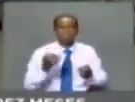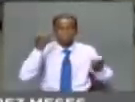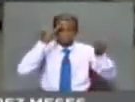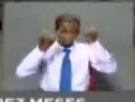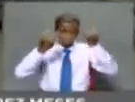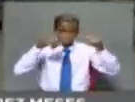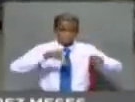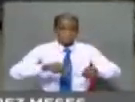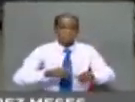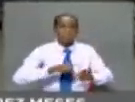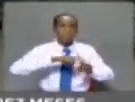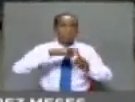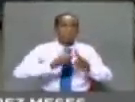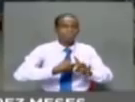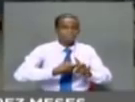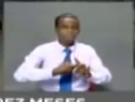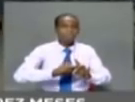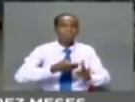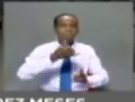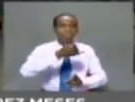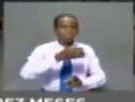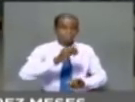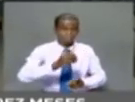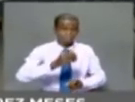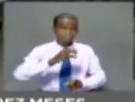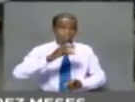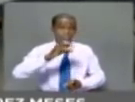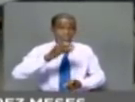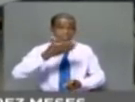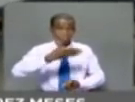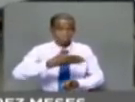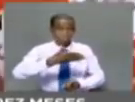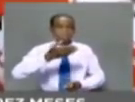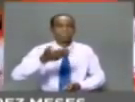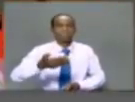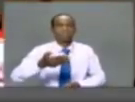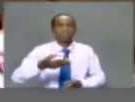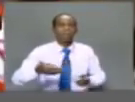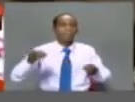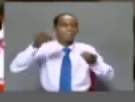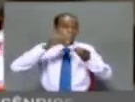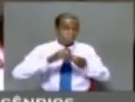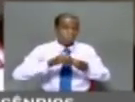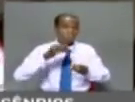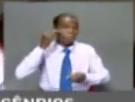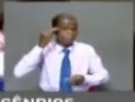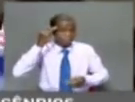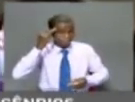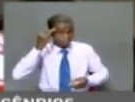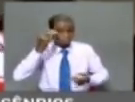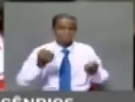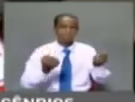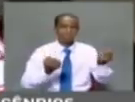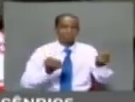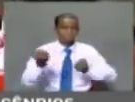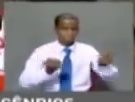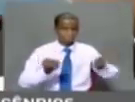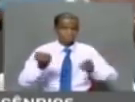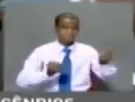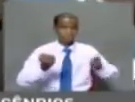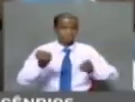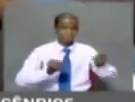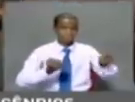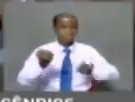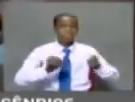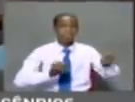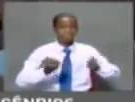Ainda no ano de 2017, uma nova negociação obscura. O Ministério dos Transportes, agora responsável pelo